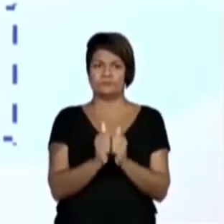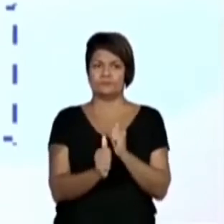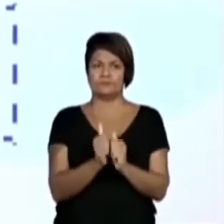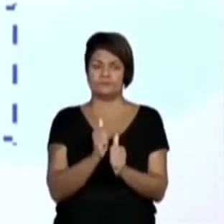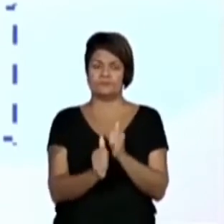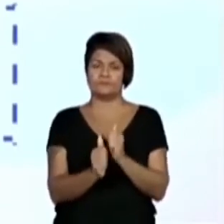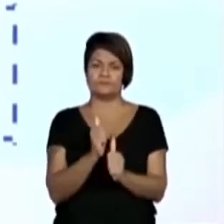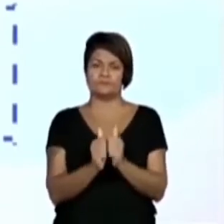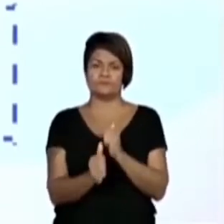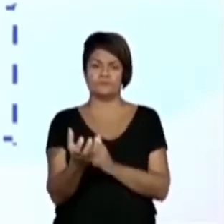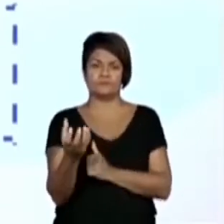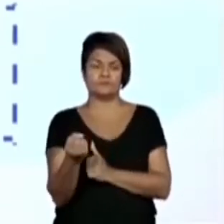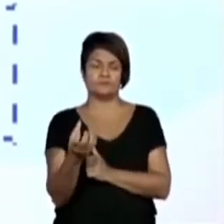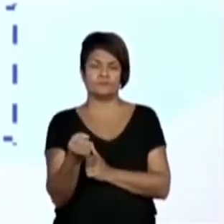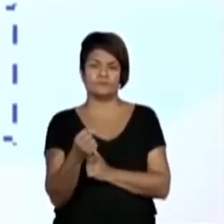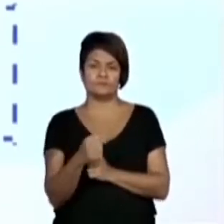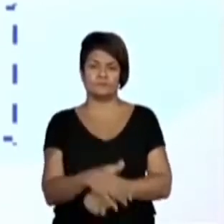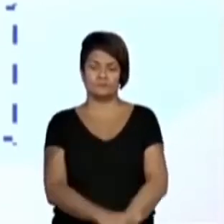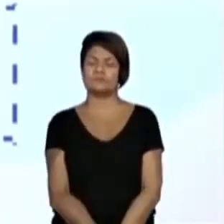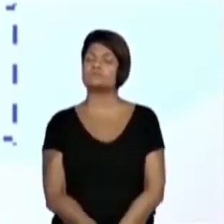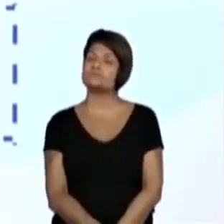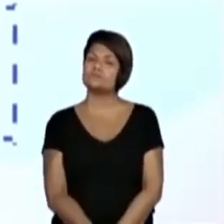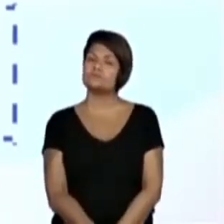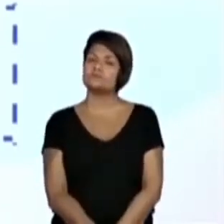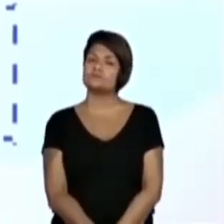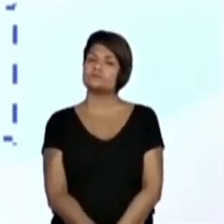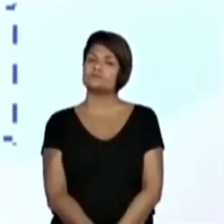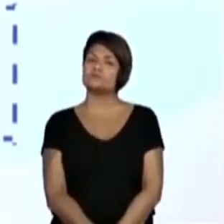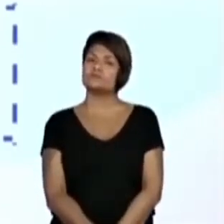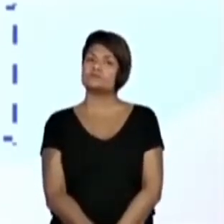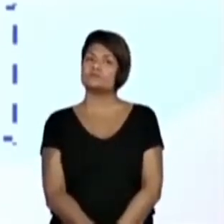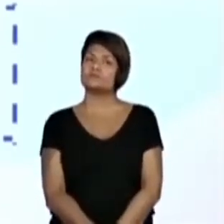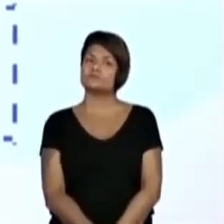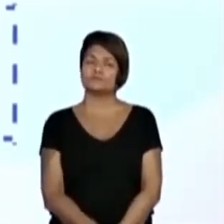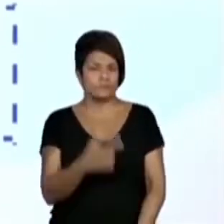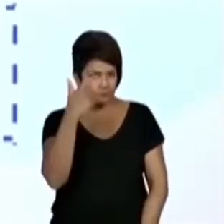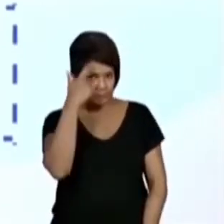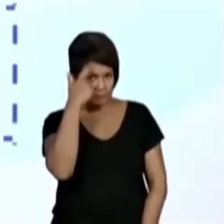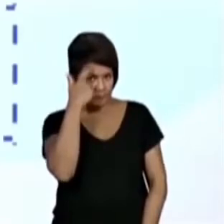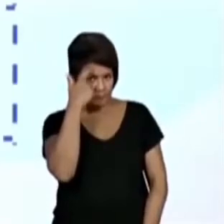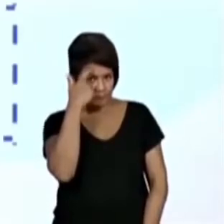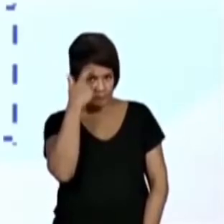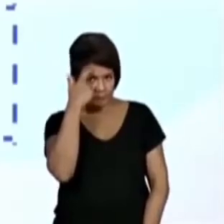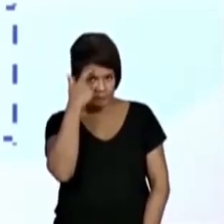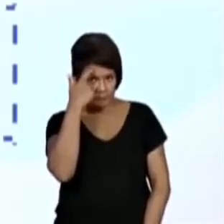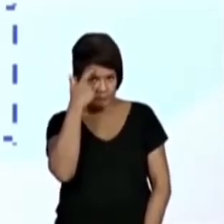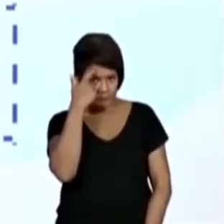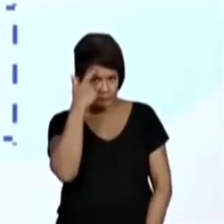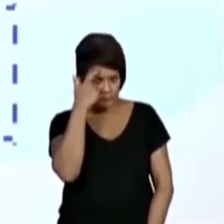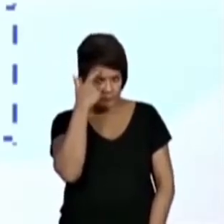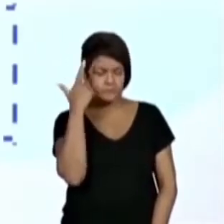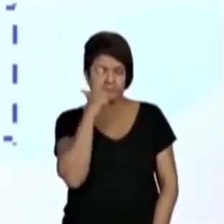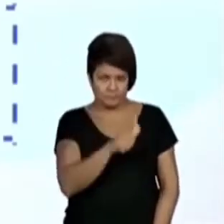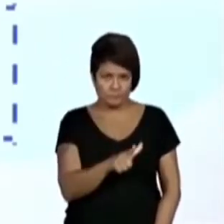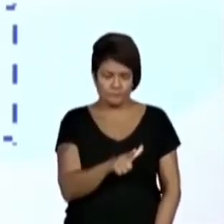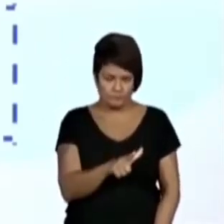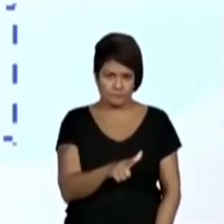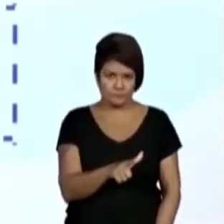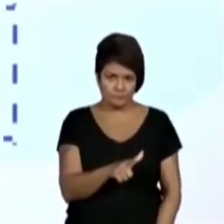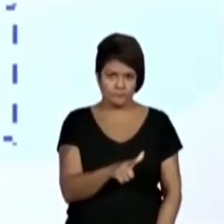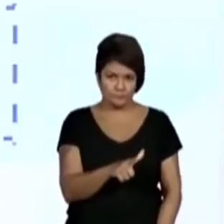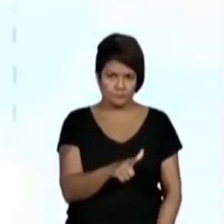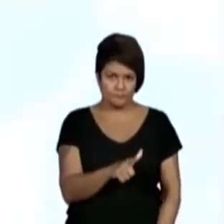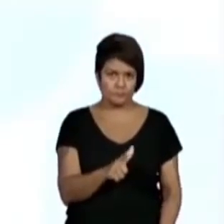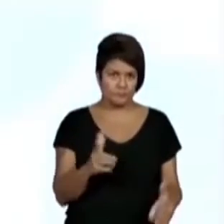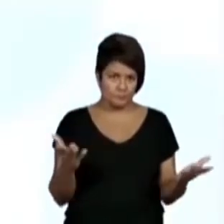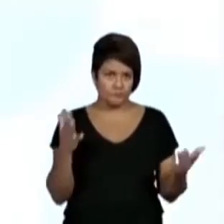pecinha. Arroz branco. Pensaram no título? Conseguimos,